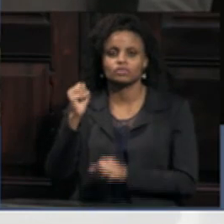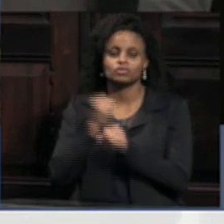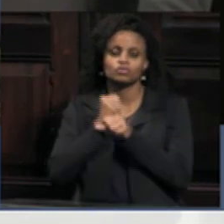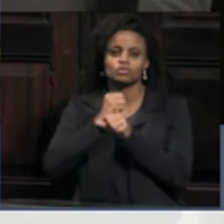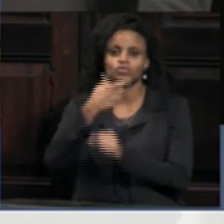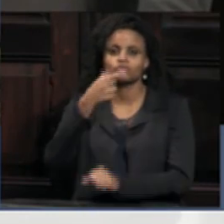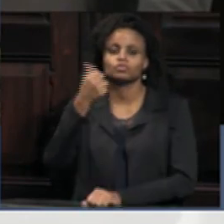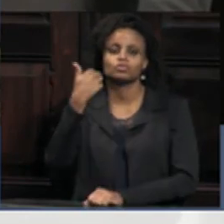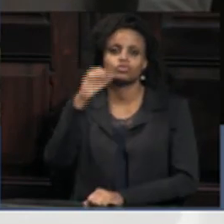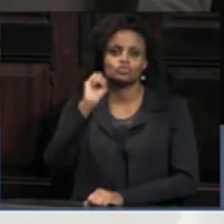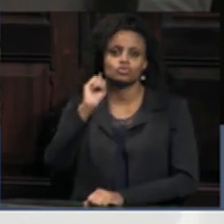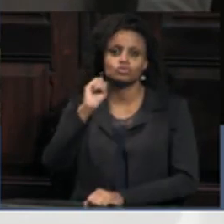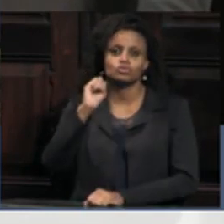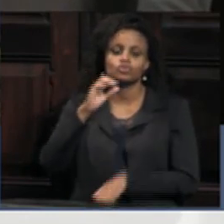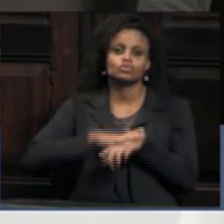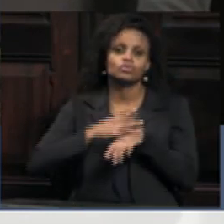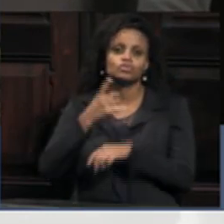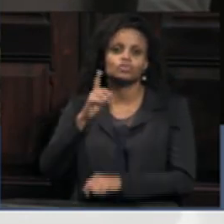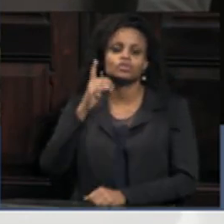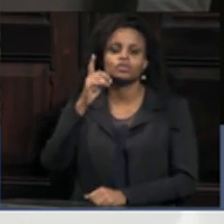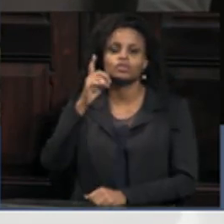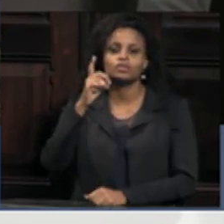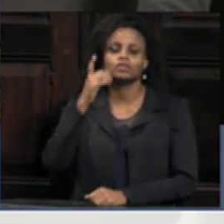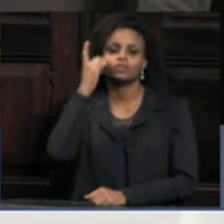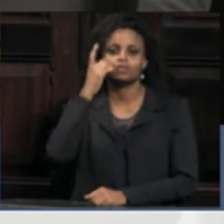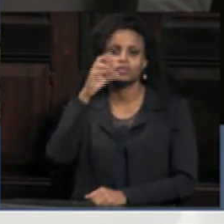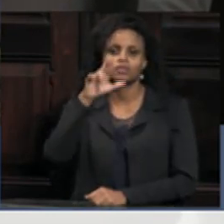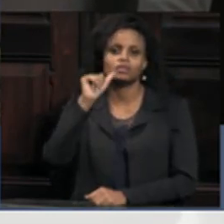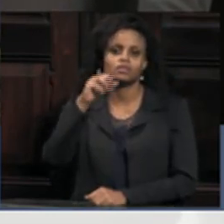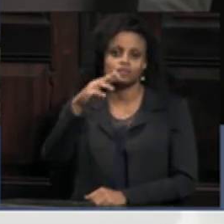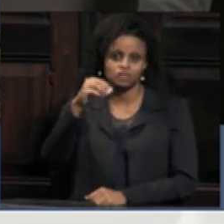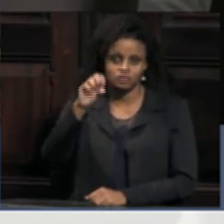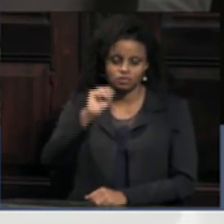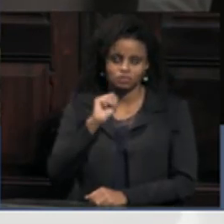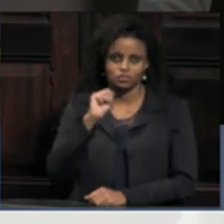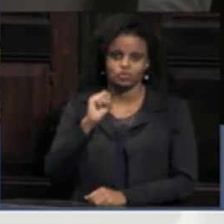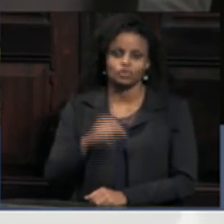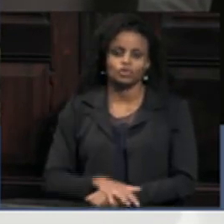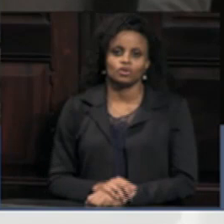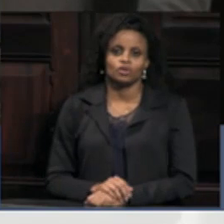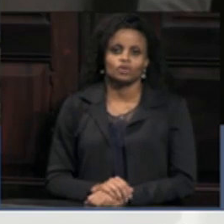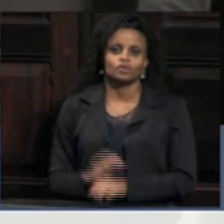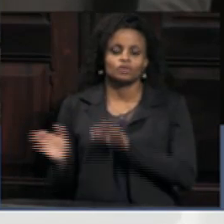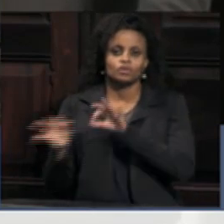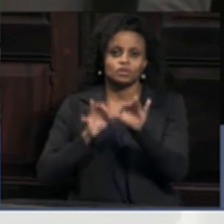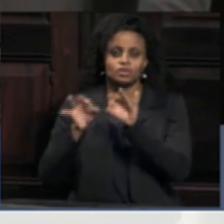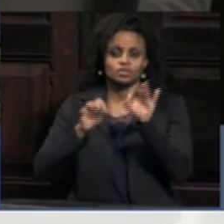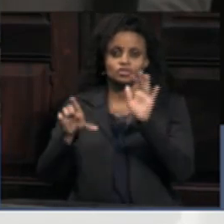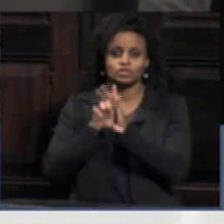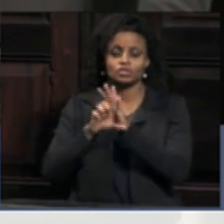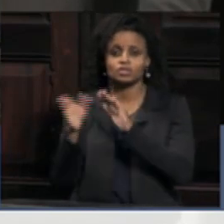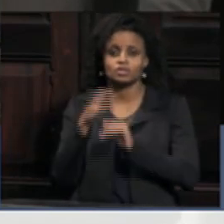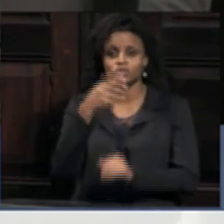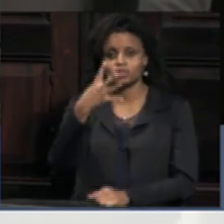3938/2018, autoria do deputado Iranildo Campos. Veto total oposto. Projeto de lei